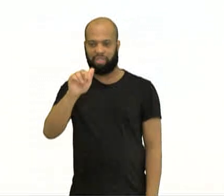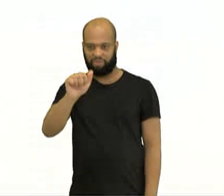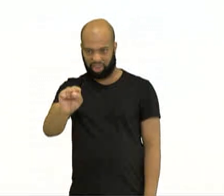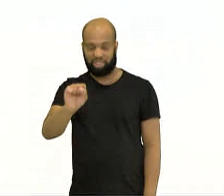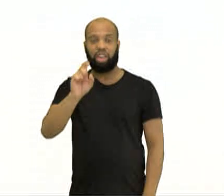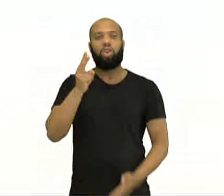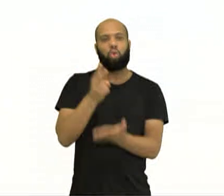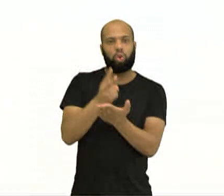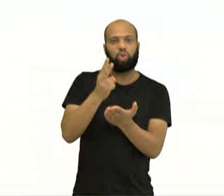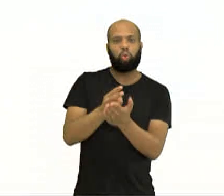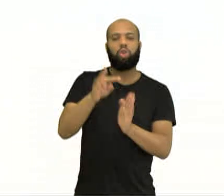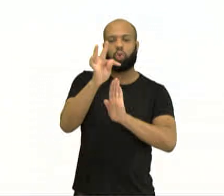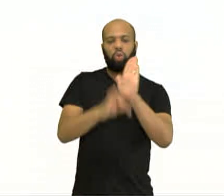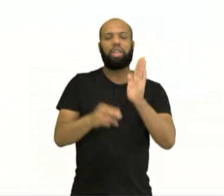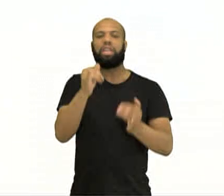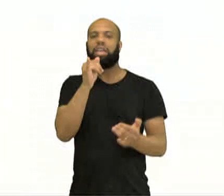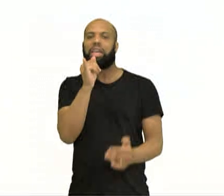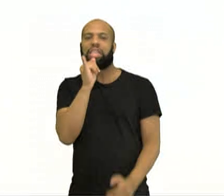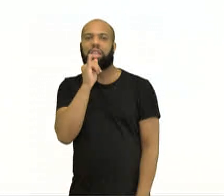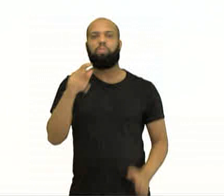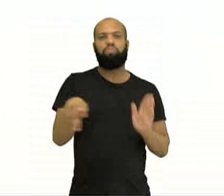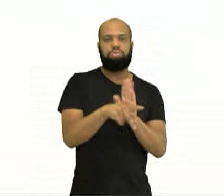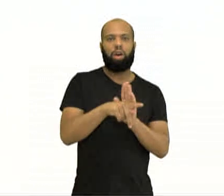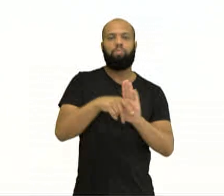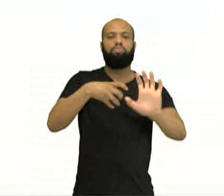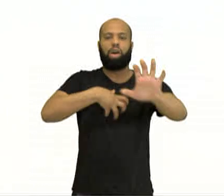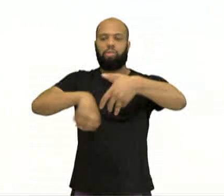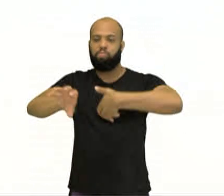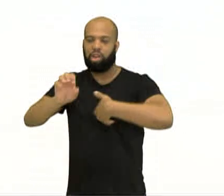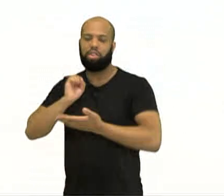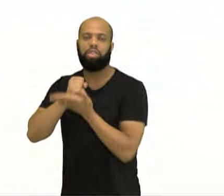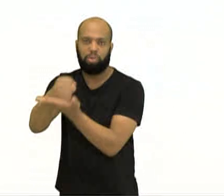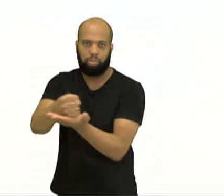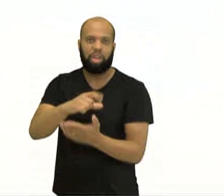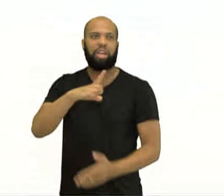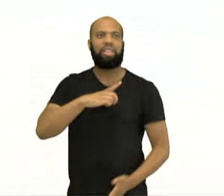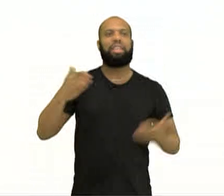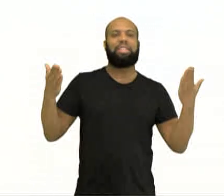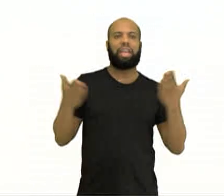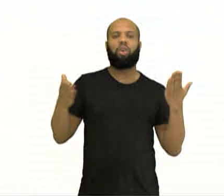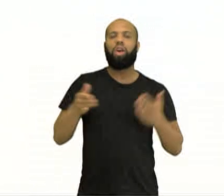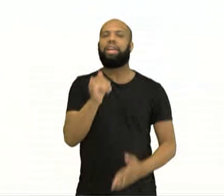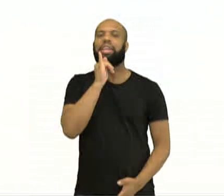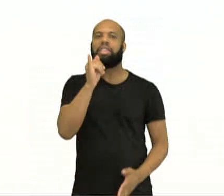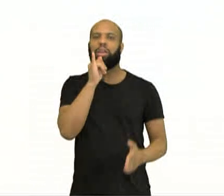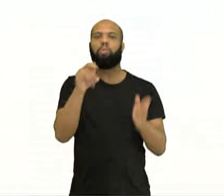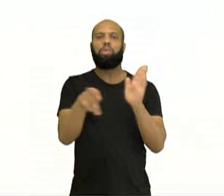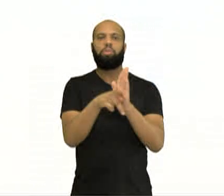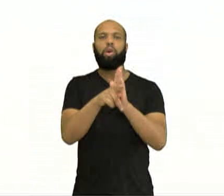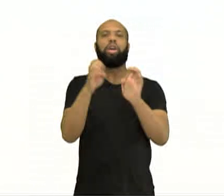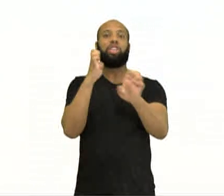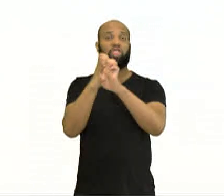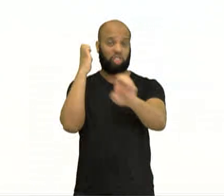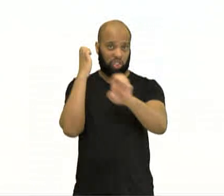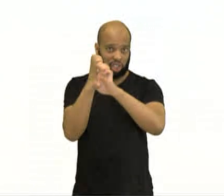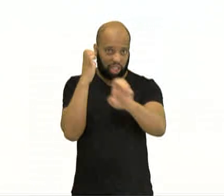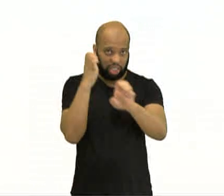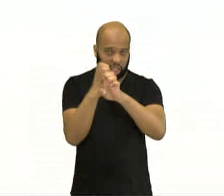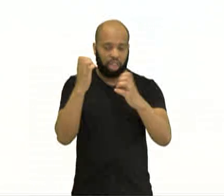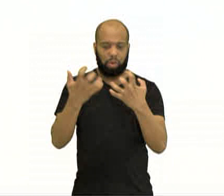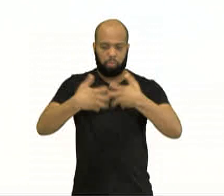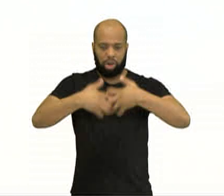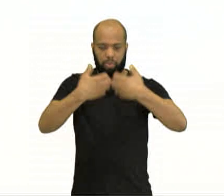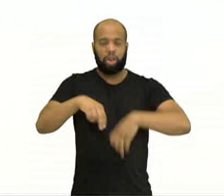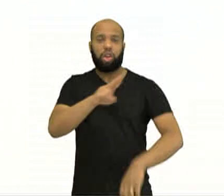do texto, mais exemplos de solidariedade. Temos o exemplo do engenheiro mecânico, o